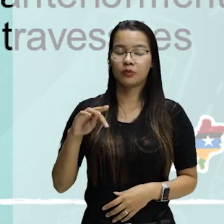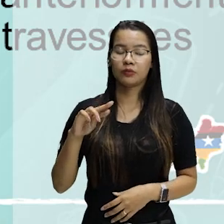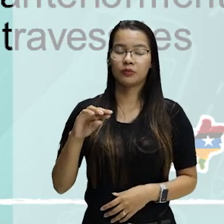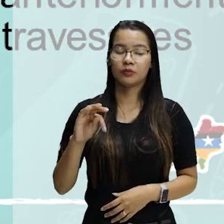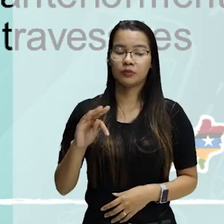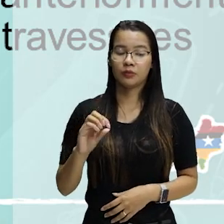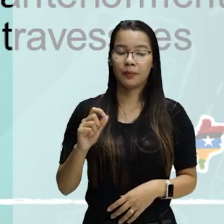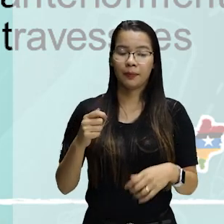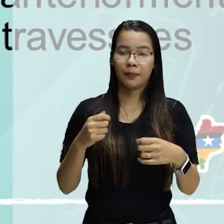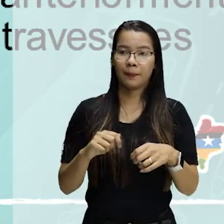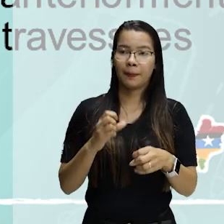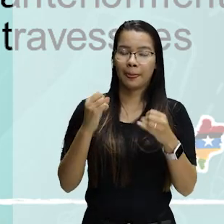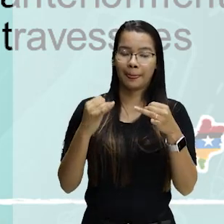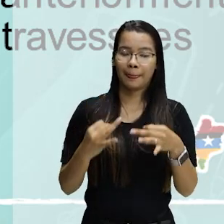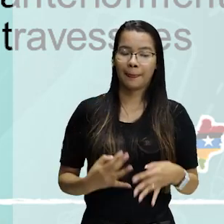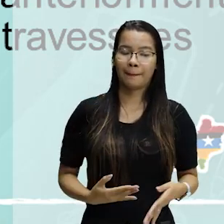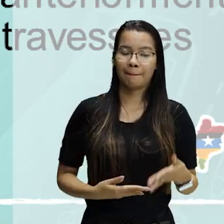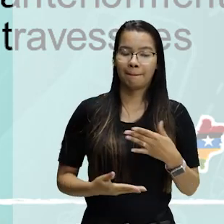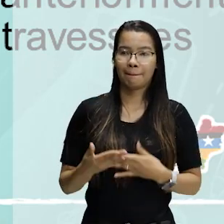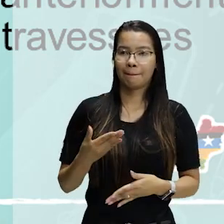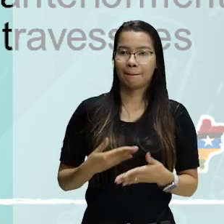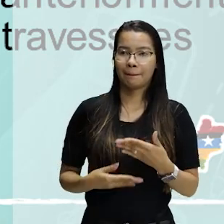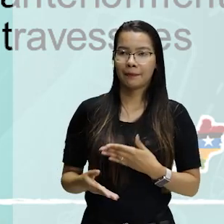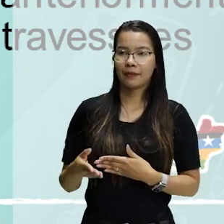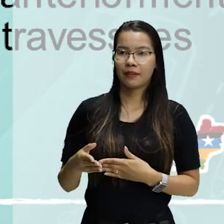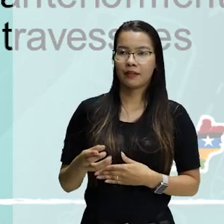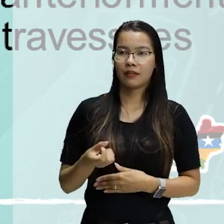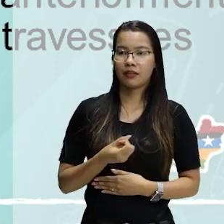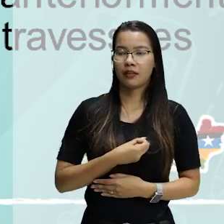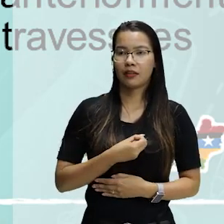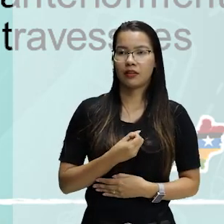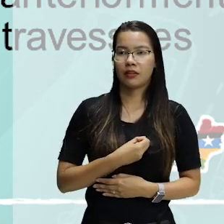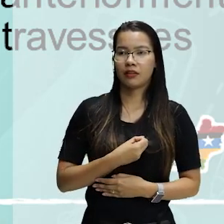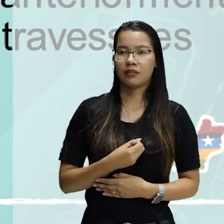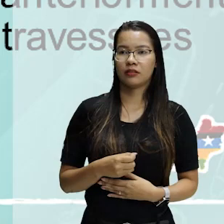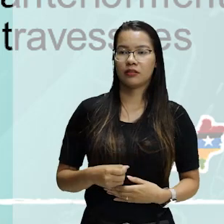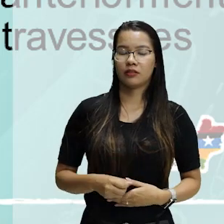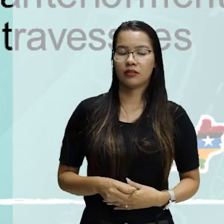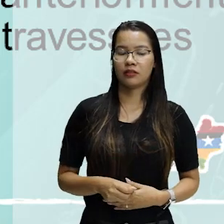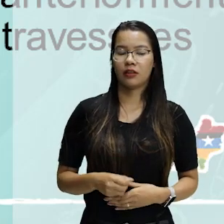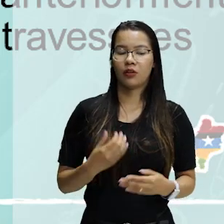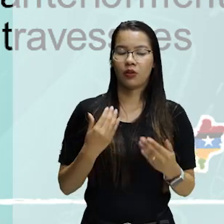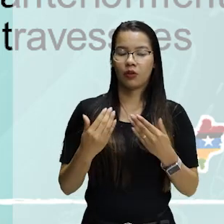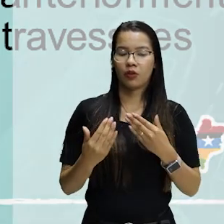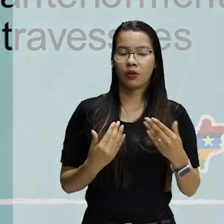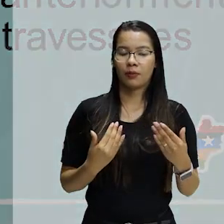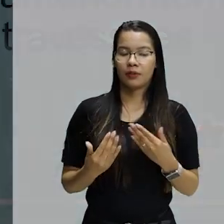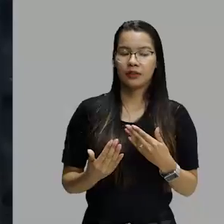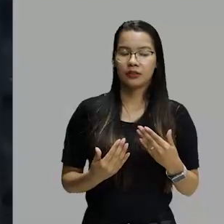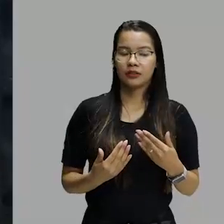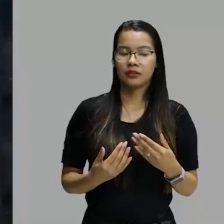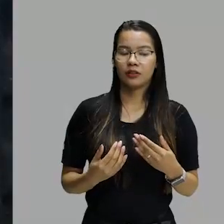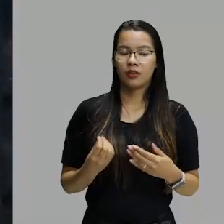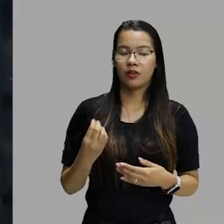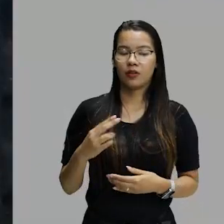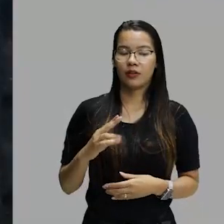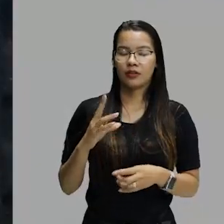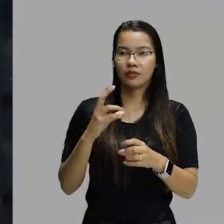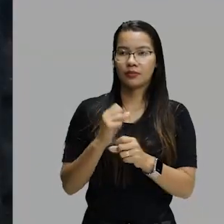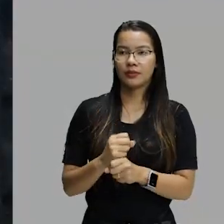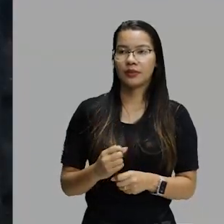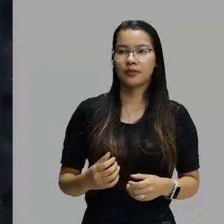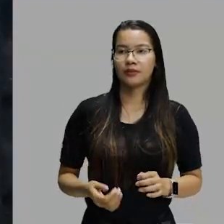explicativo, distributivo, enumerativo, comparativo e resumidor.